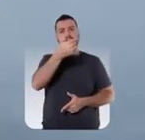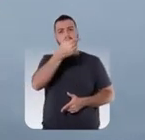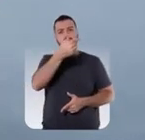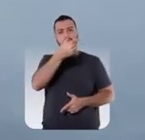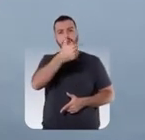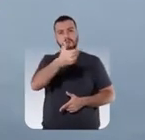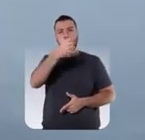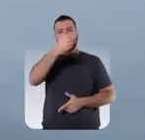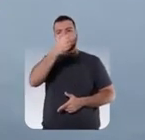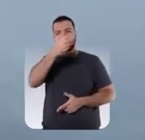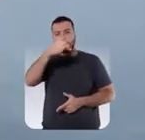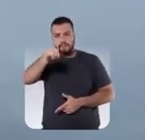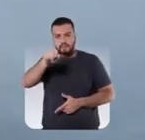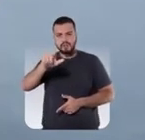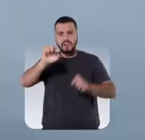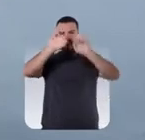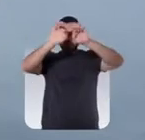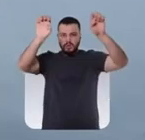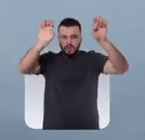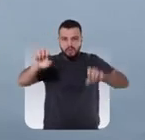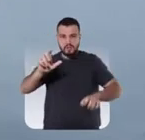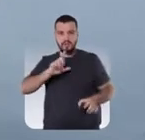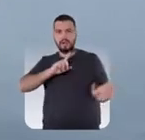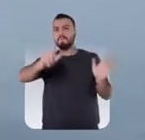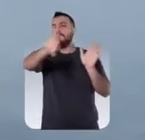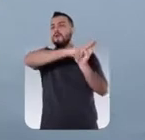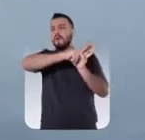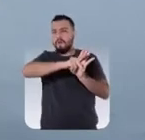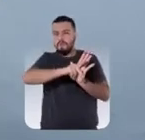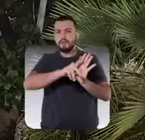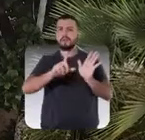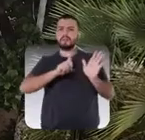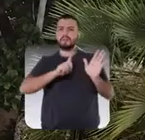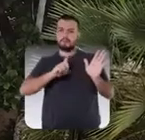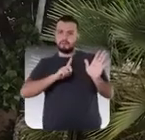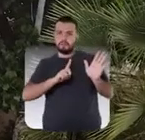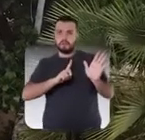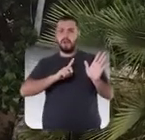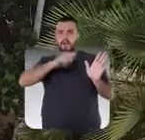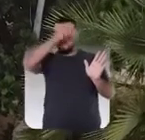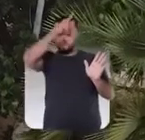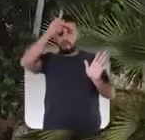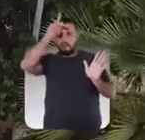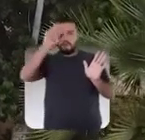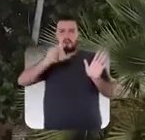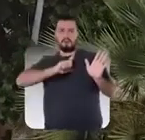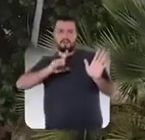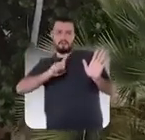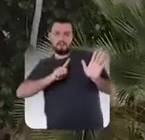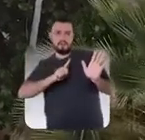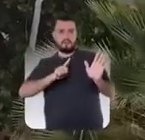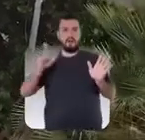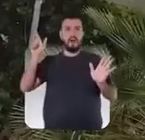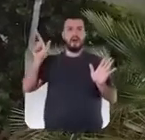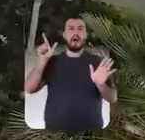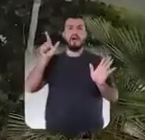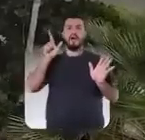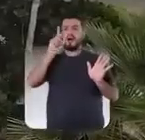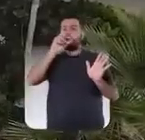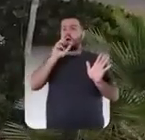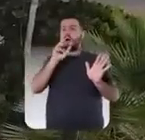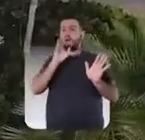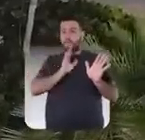2017, a única estrutura física própria hospitalar que a prefeitura dispunha era o Balsas Urgente, um